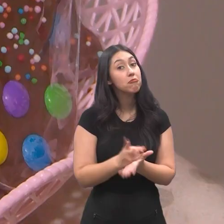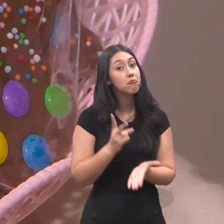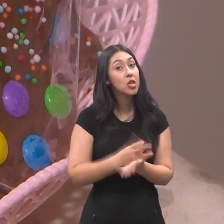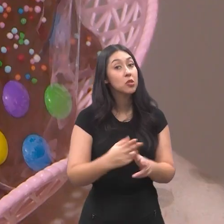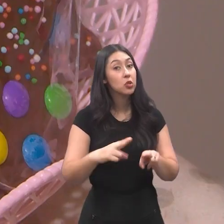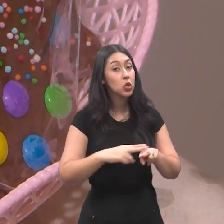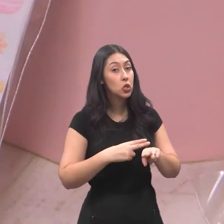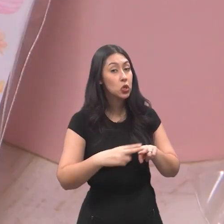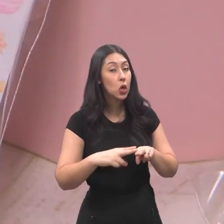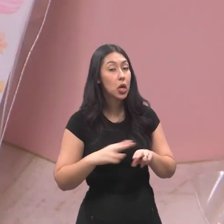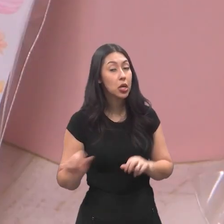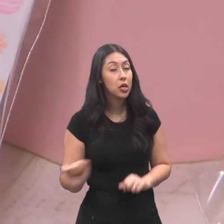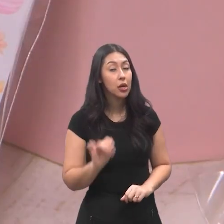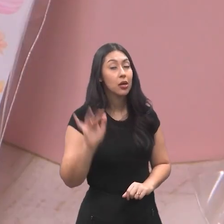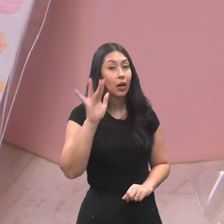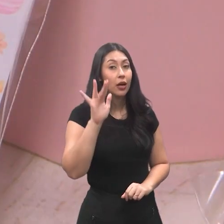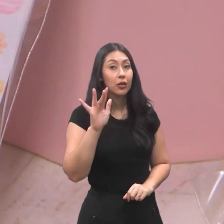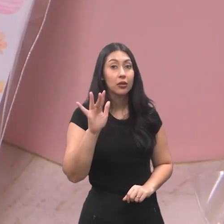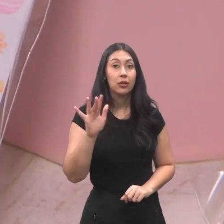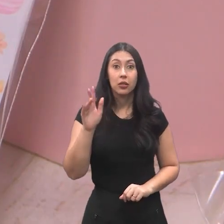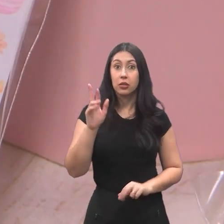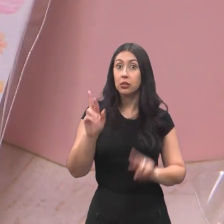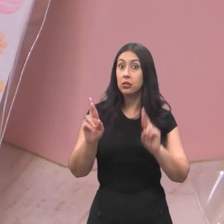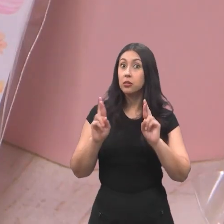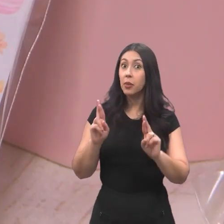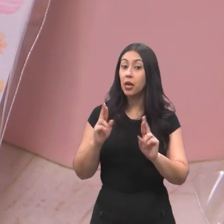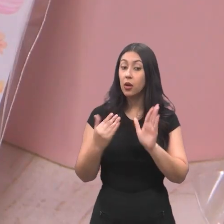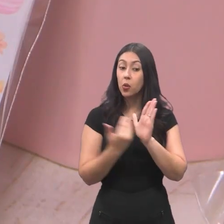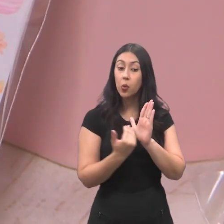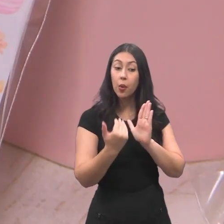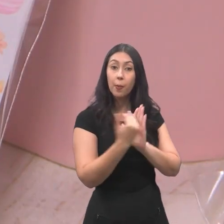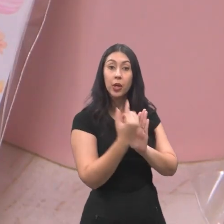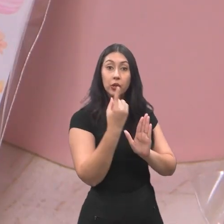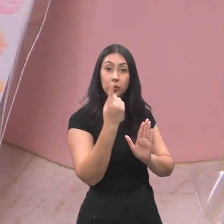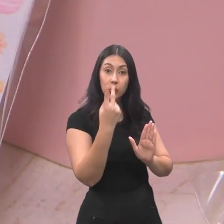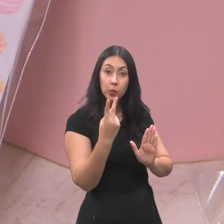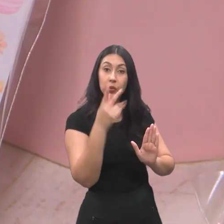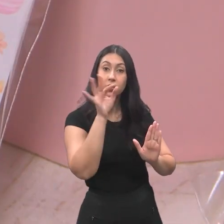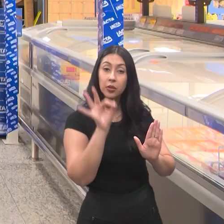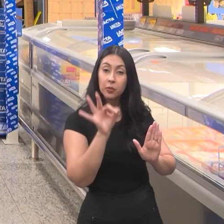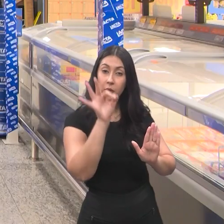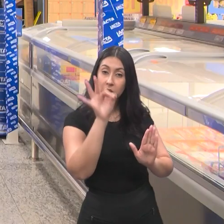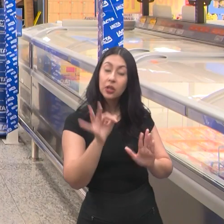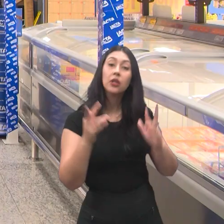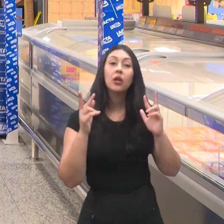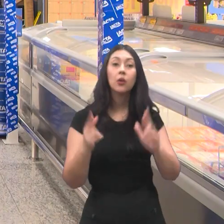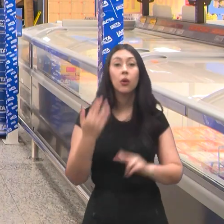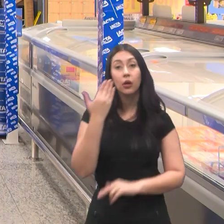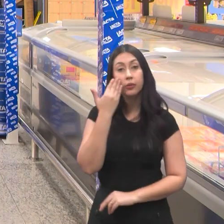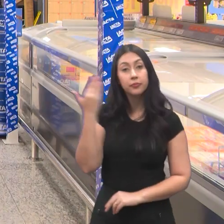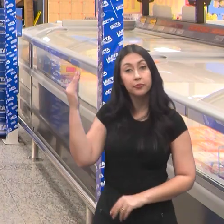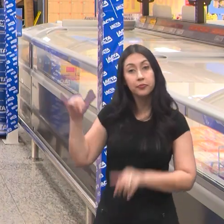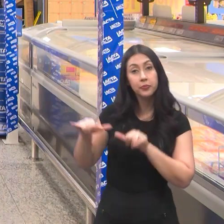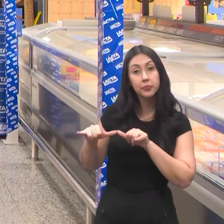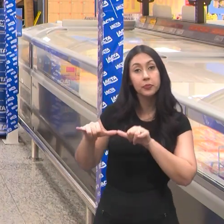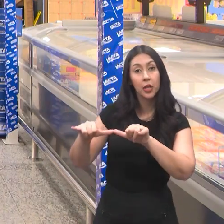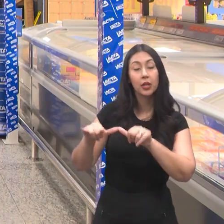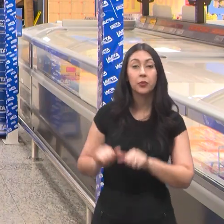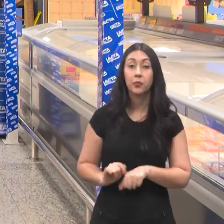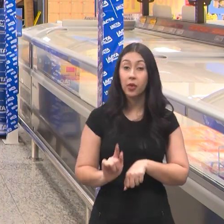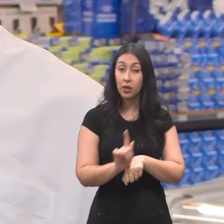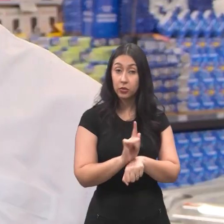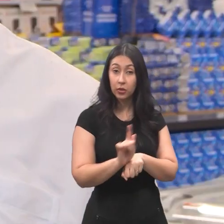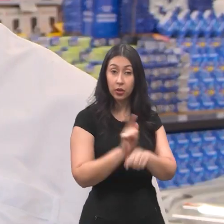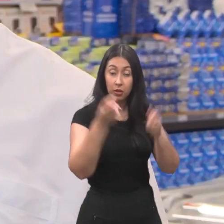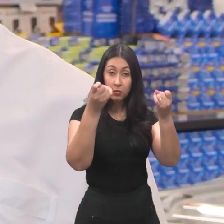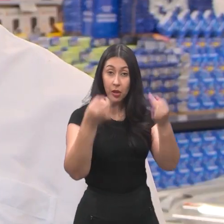no valor do cacau, varejistas estimam aumento de 12% nas vendas, como é o caso desse supermercado.